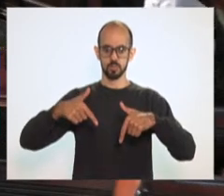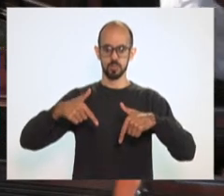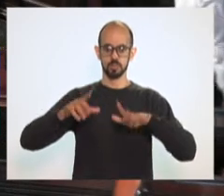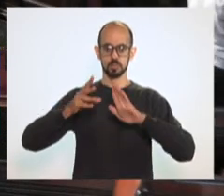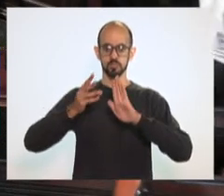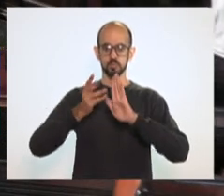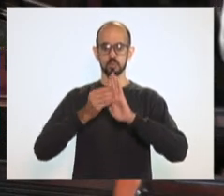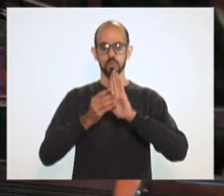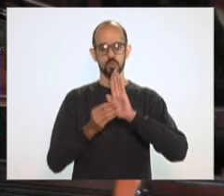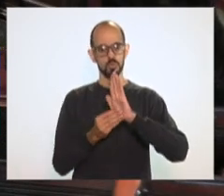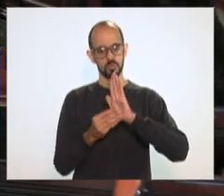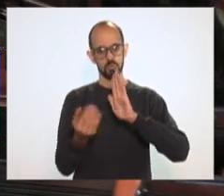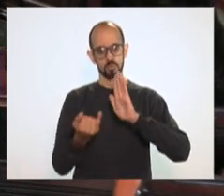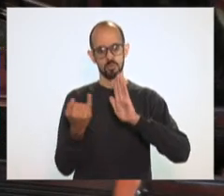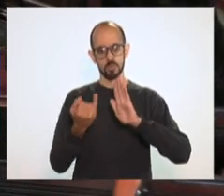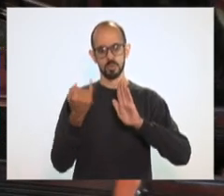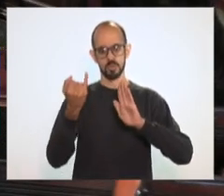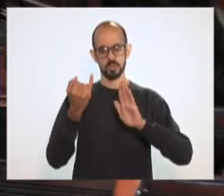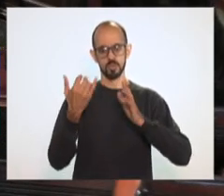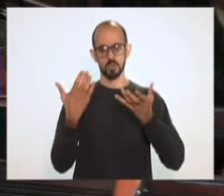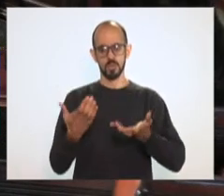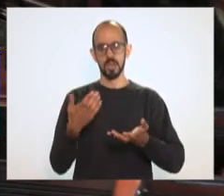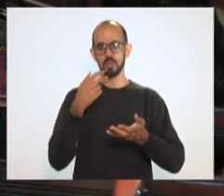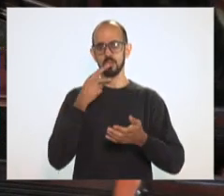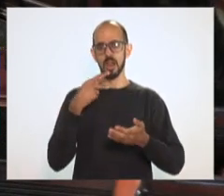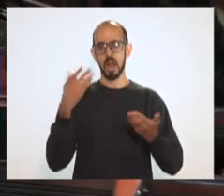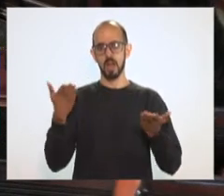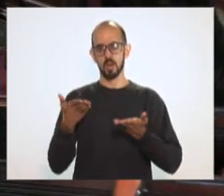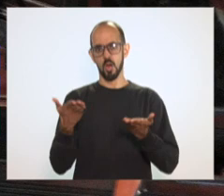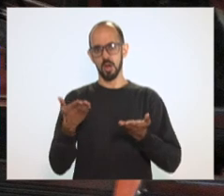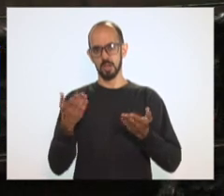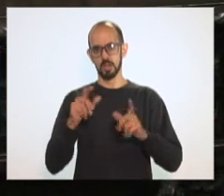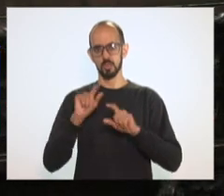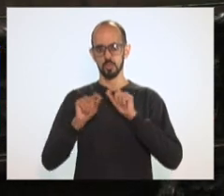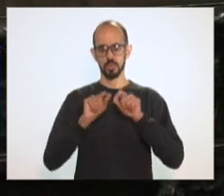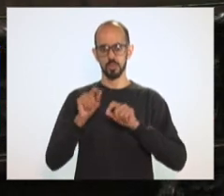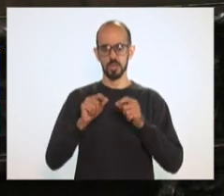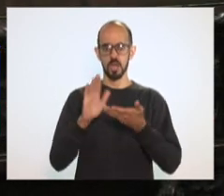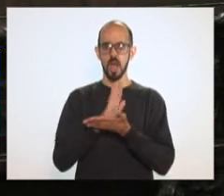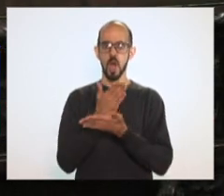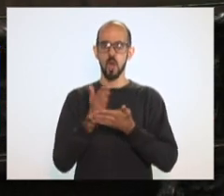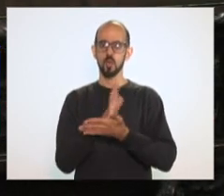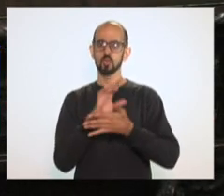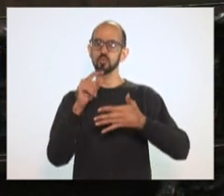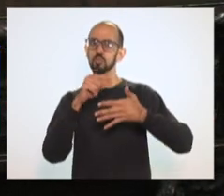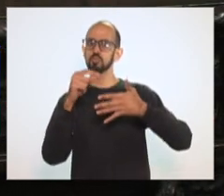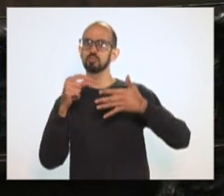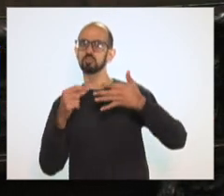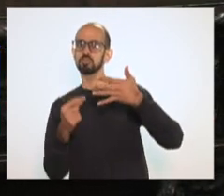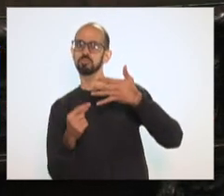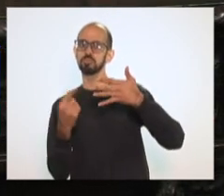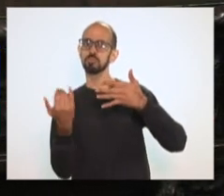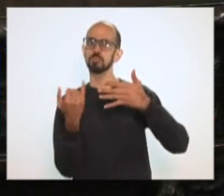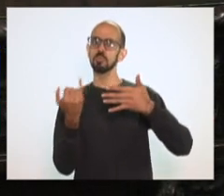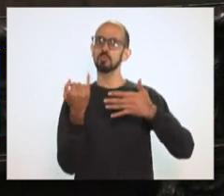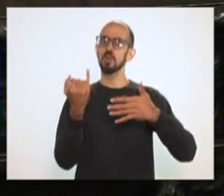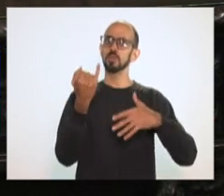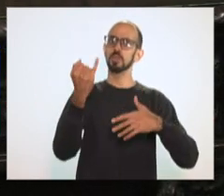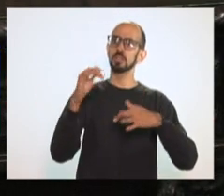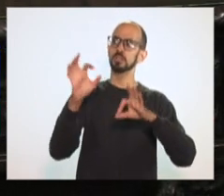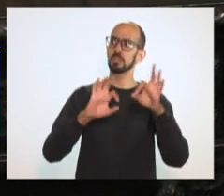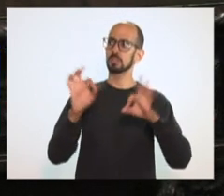relevância. E eu gostaria de destacar aqui alguns pontos da importância desse projeto de lei.